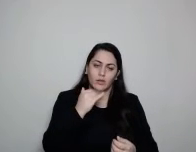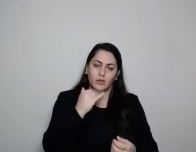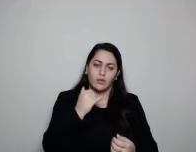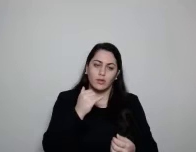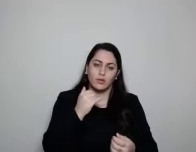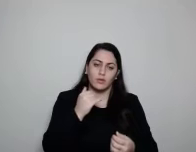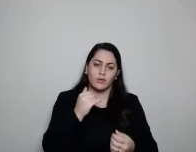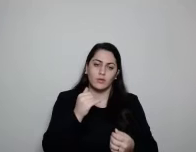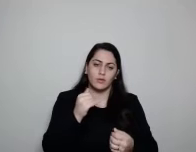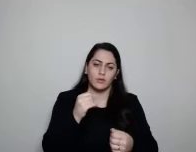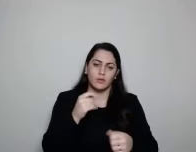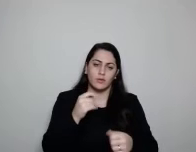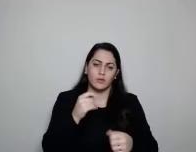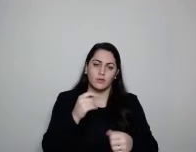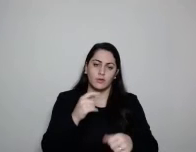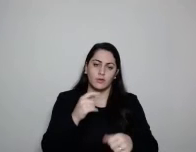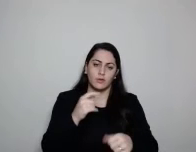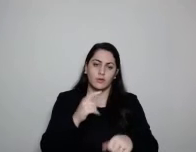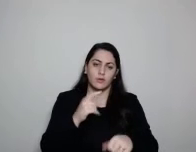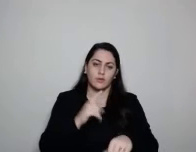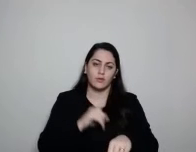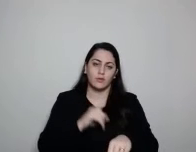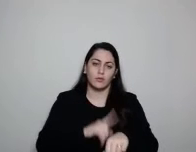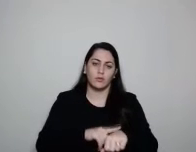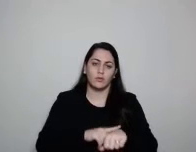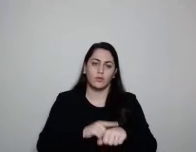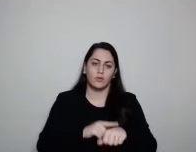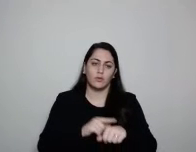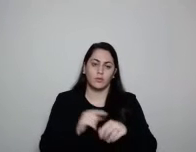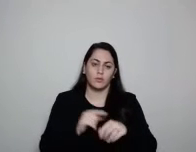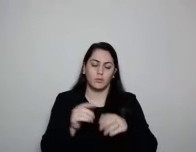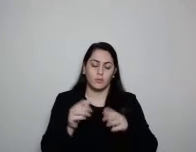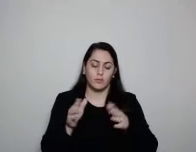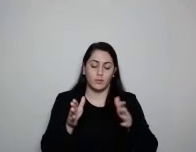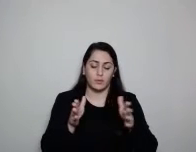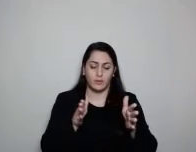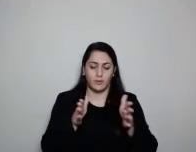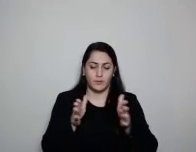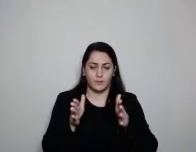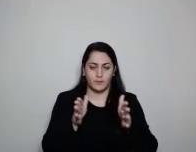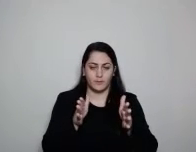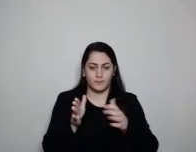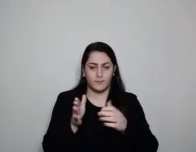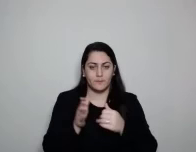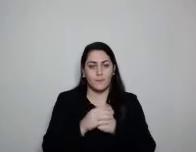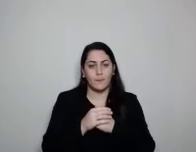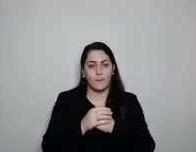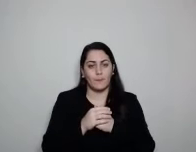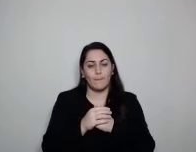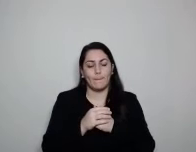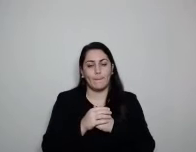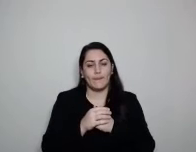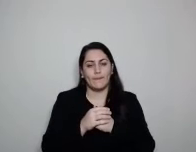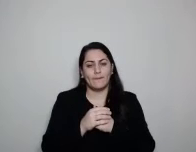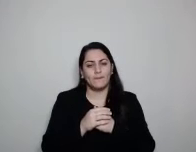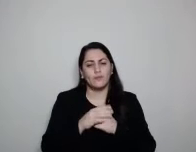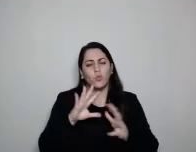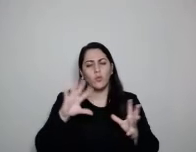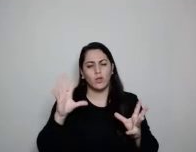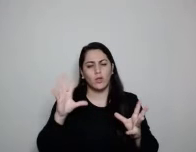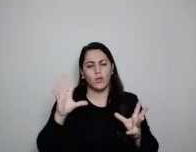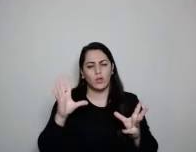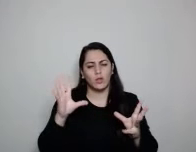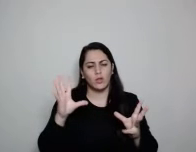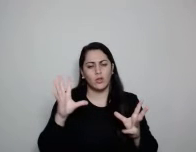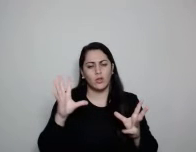colocações. Houve uma ação de guarda de alimentos proposta pela agravada, né, três dias antes de